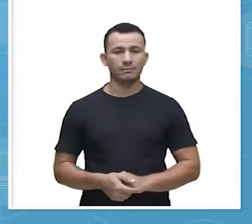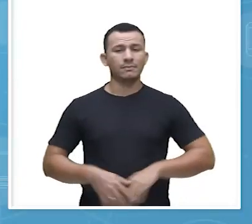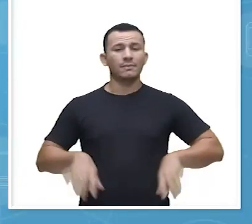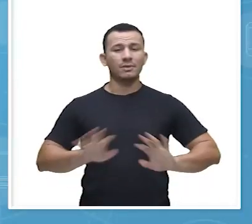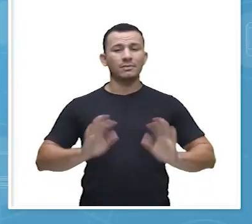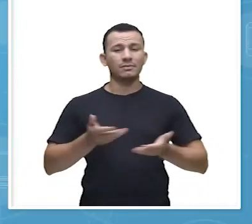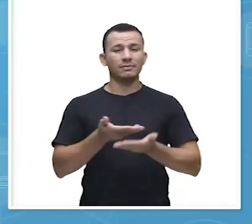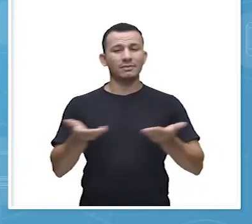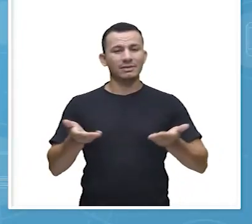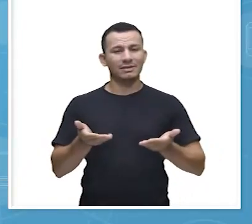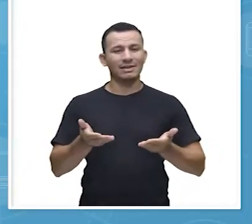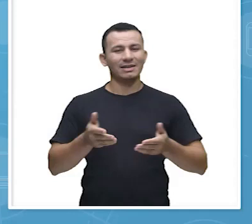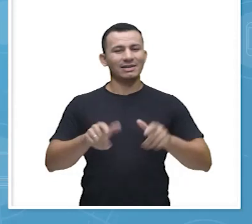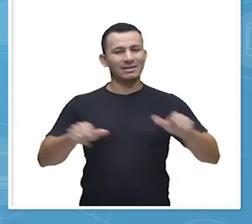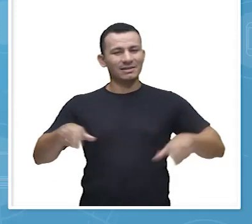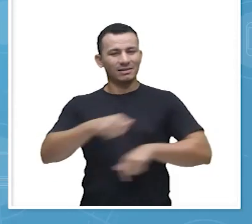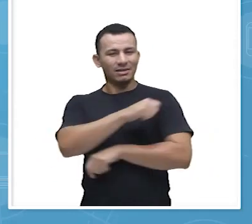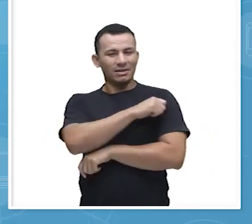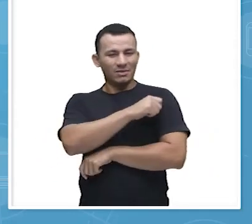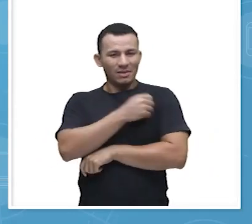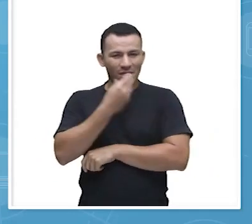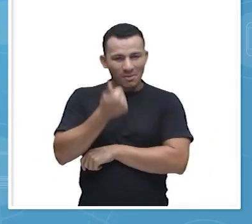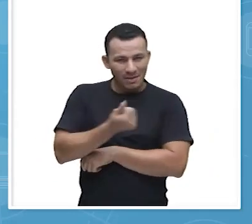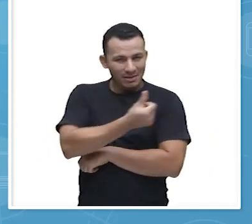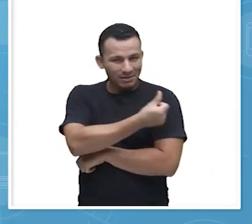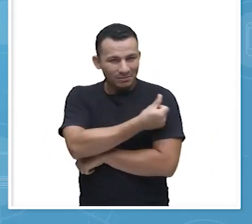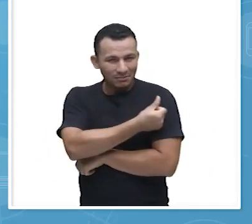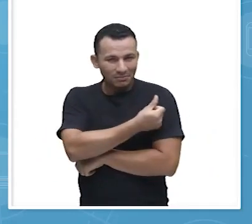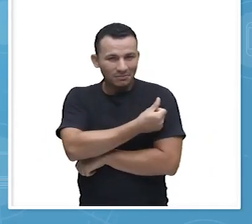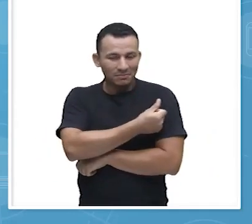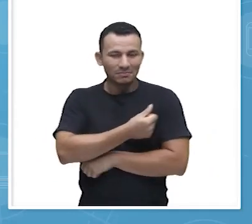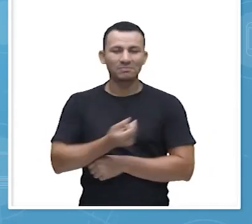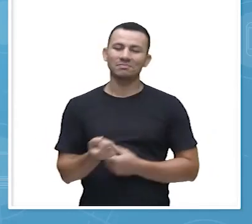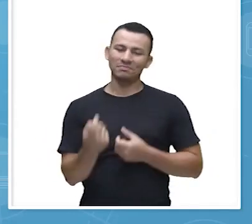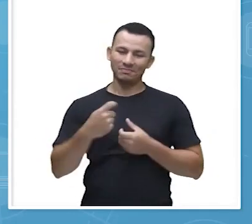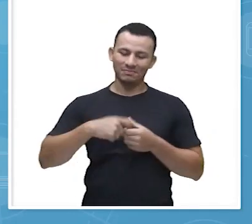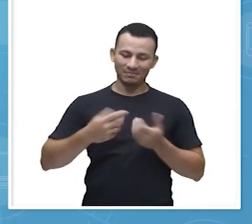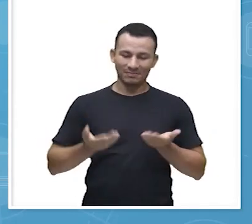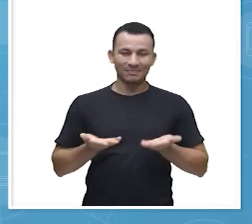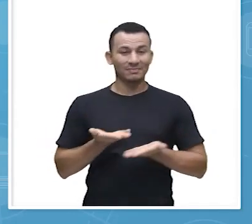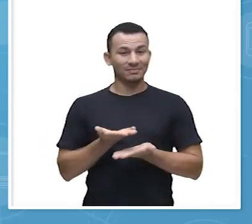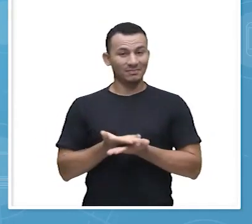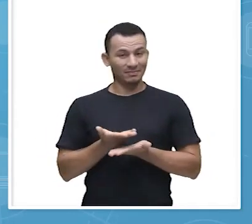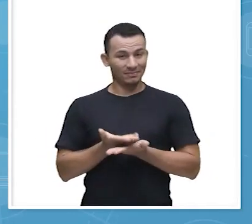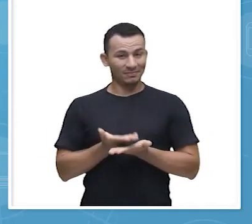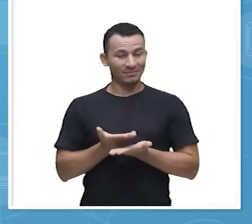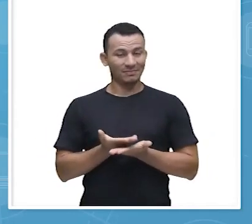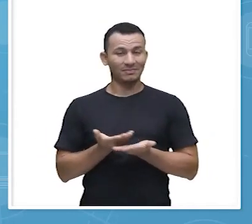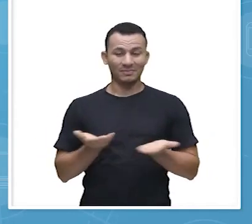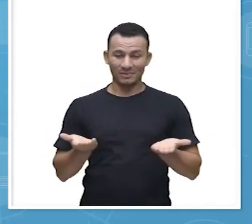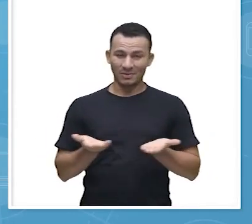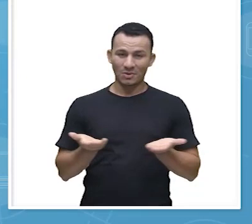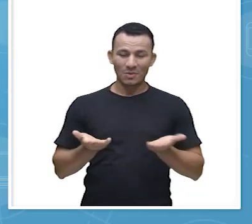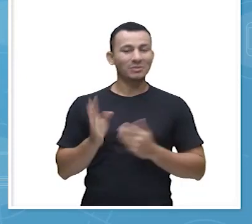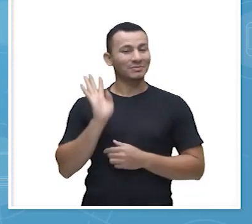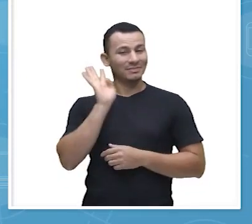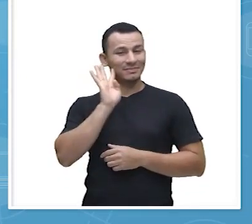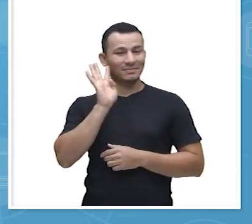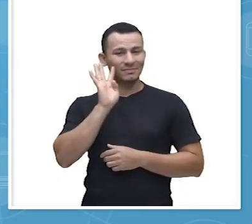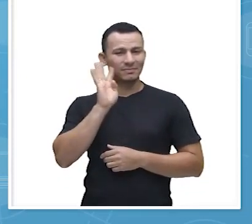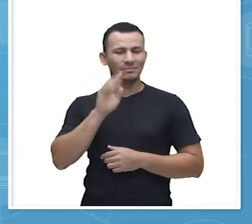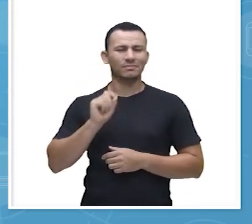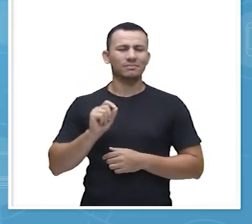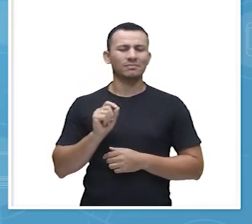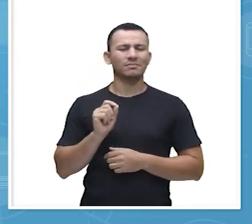pessoal do sexto ano, tudo bem com vocês? Estamos de volta então para, no dia de hoje, olha que bacana,